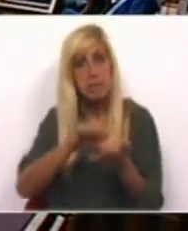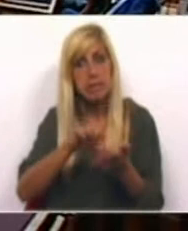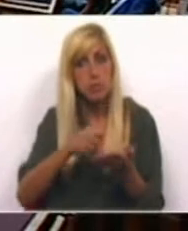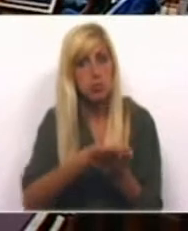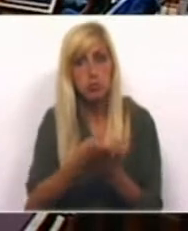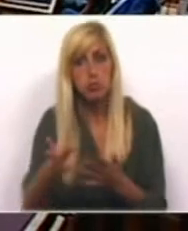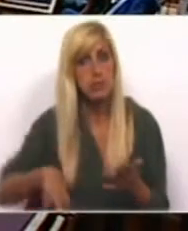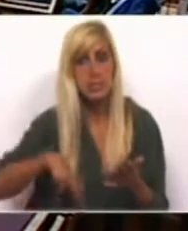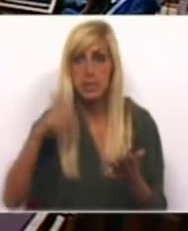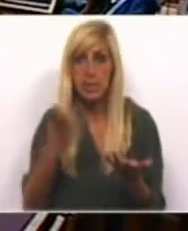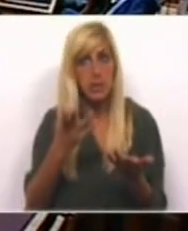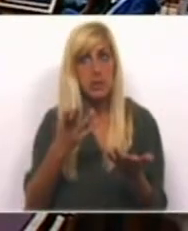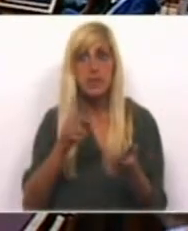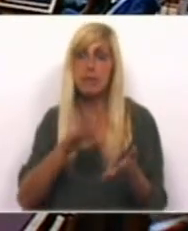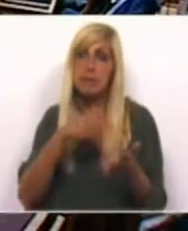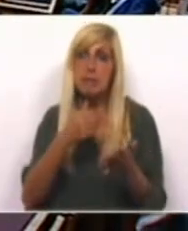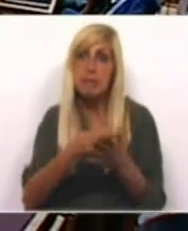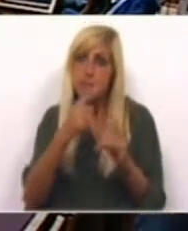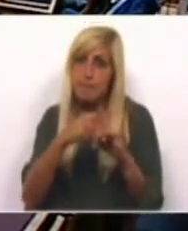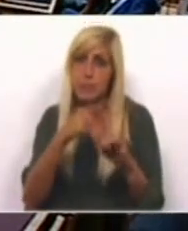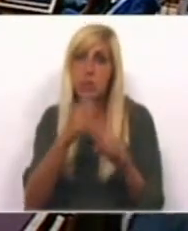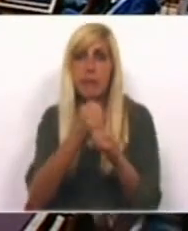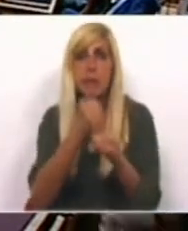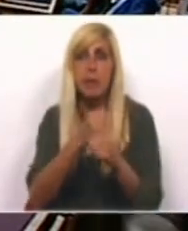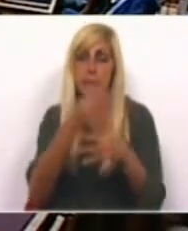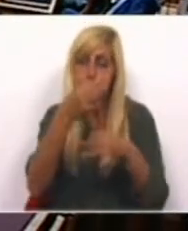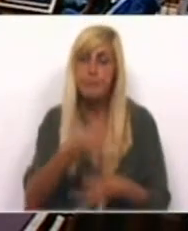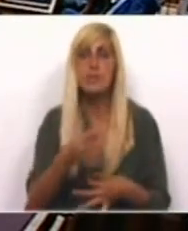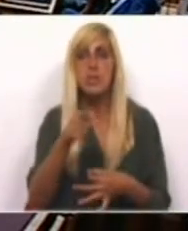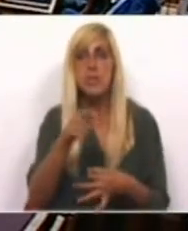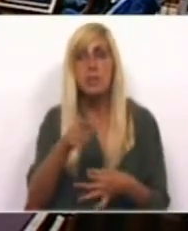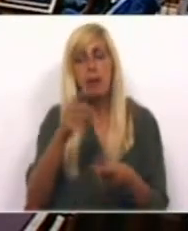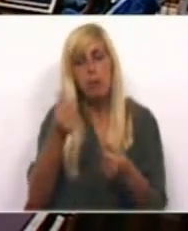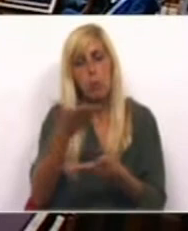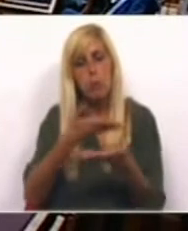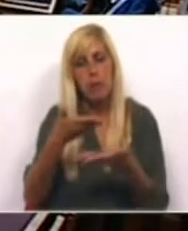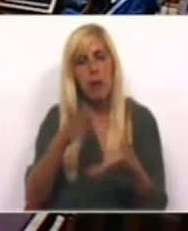de riqueza, da dignificação do trabalho e também do ponto de vista económico.